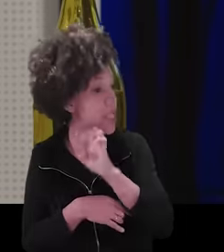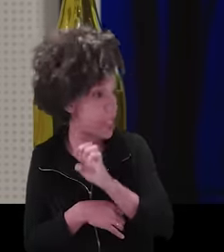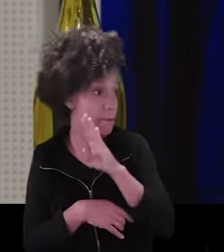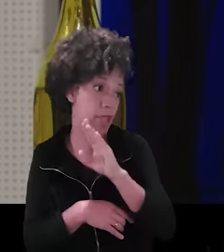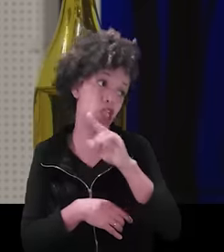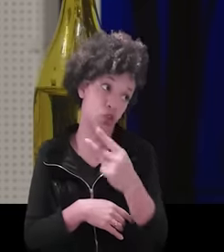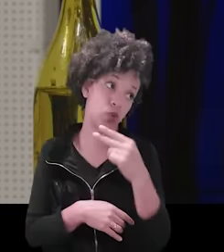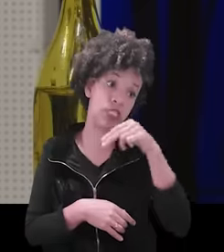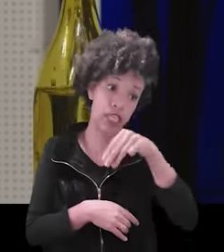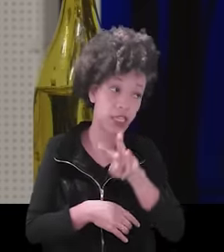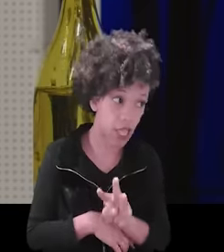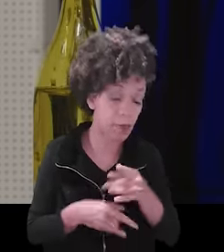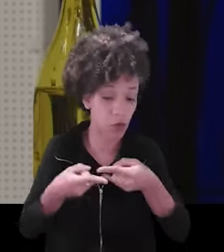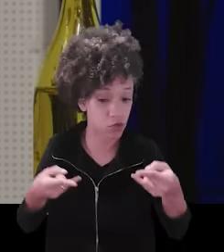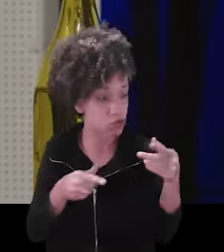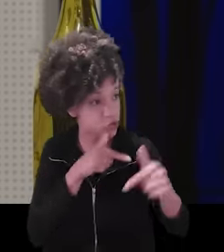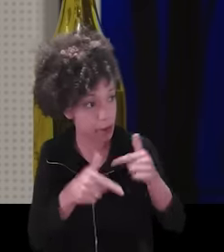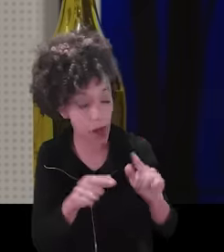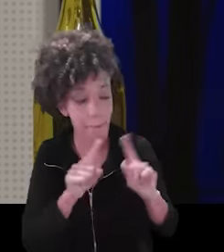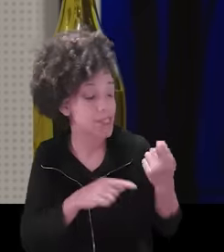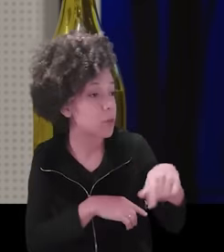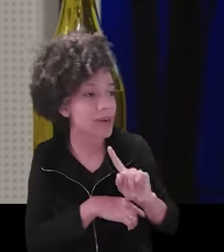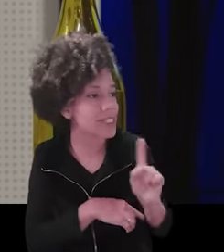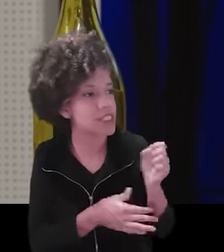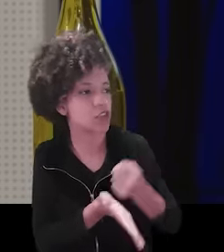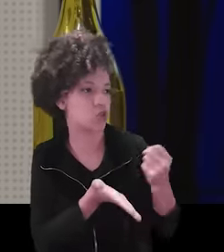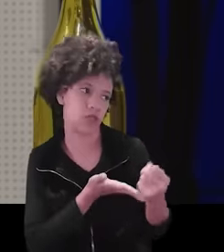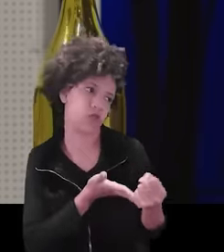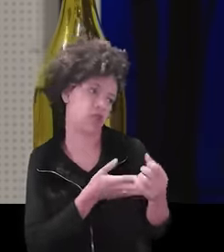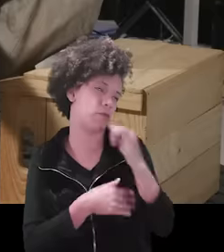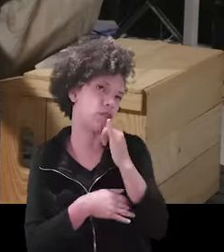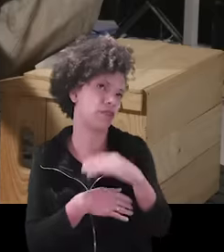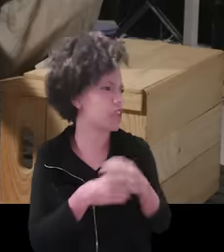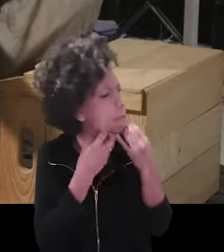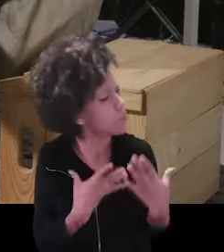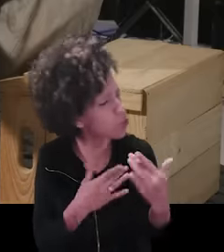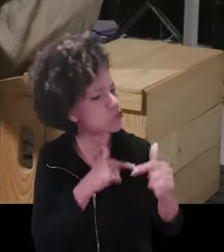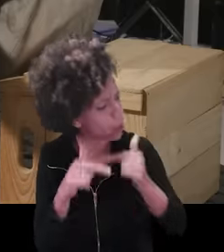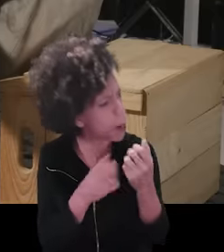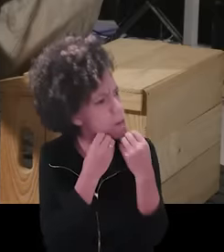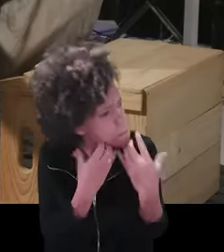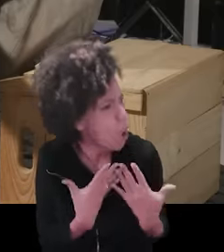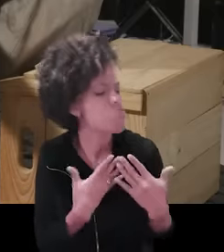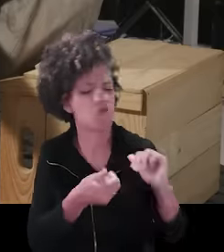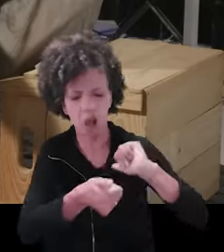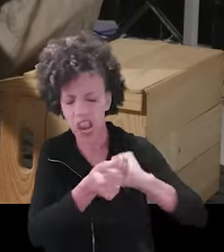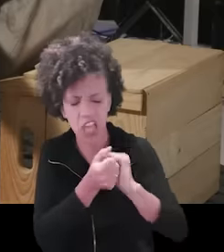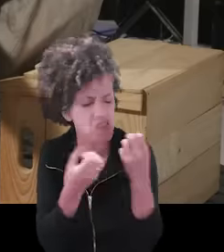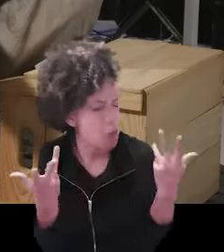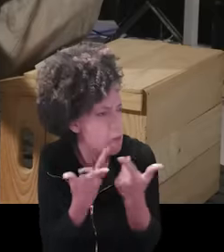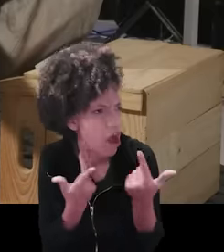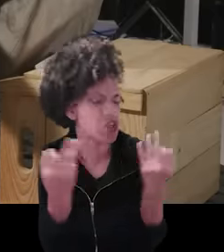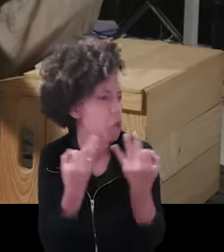B2 NW que é um visto de trabalhador mas que não precisa de um contratante que você é tão bom no que você faz você tão